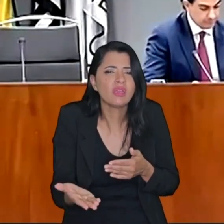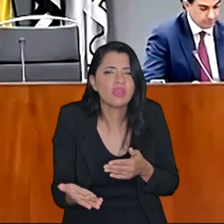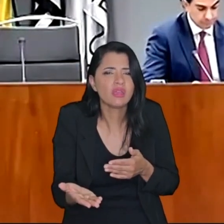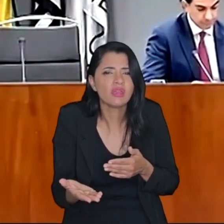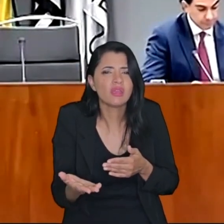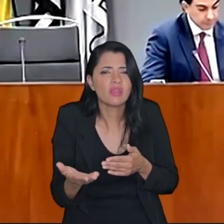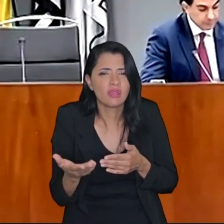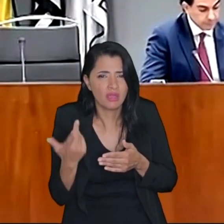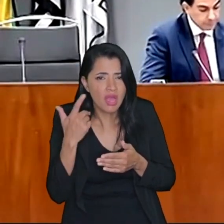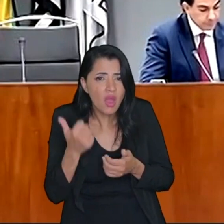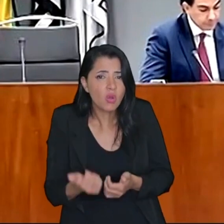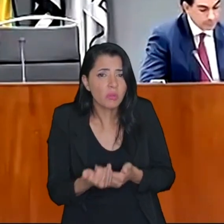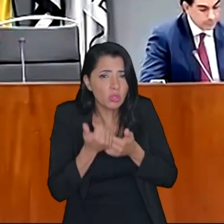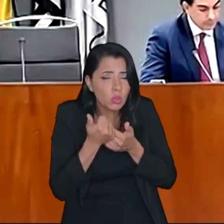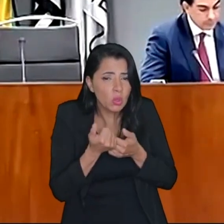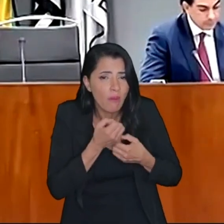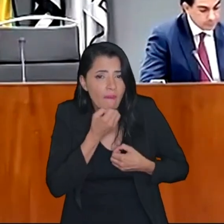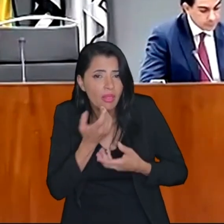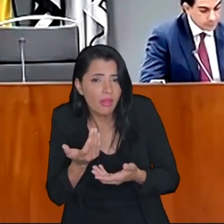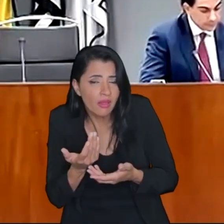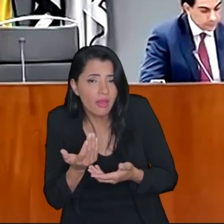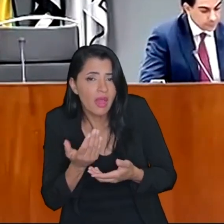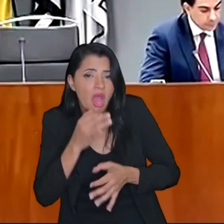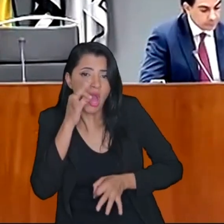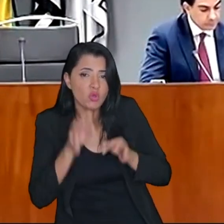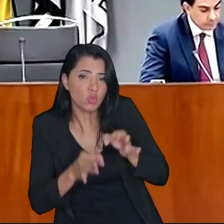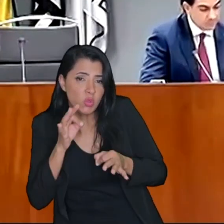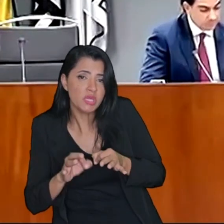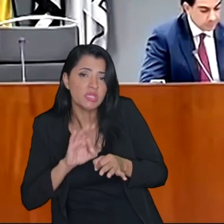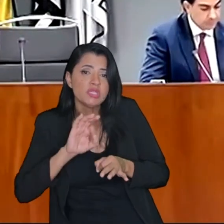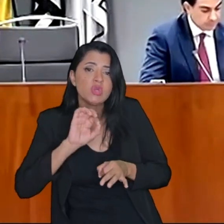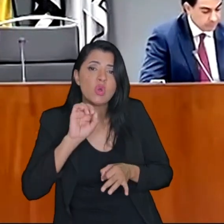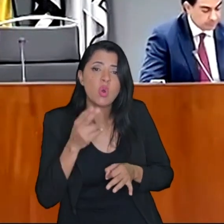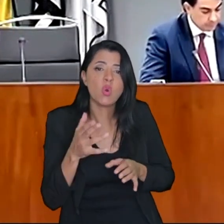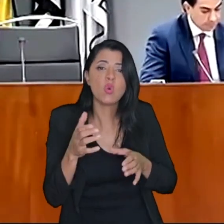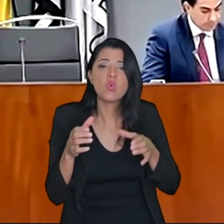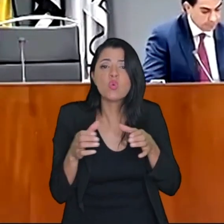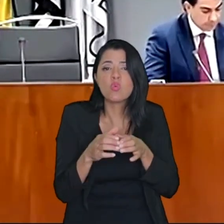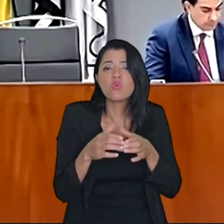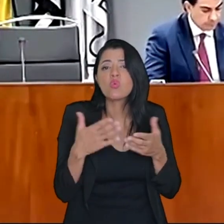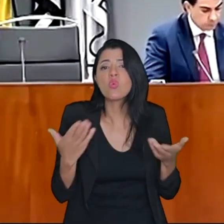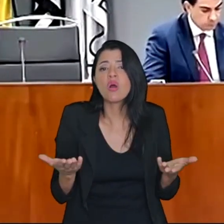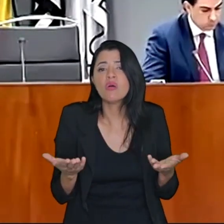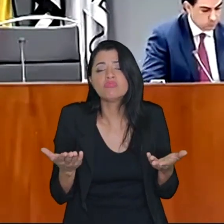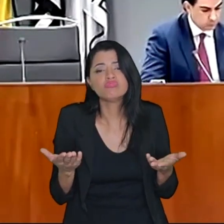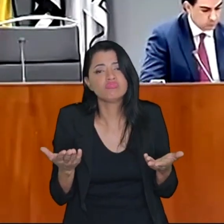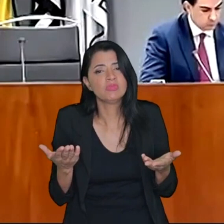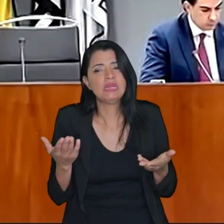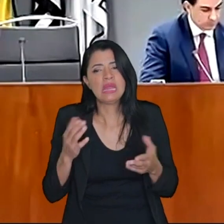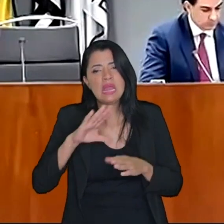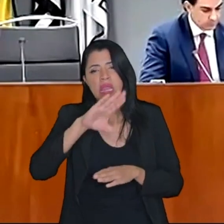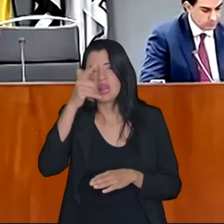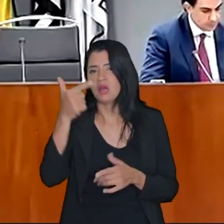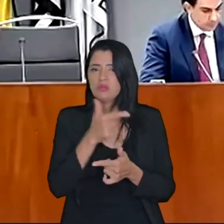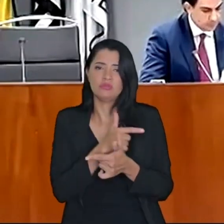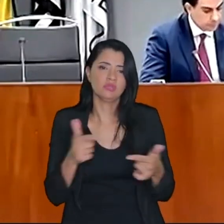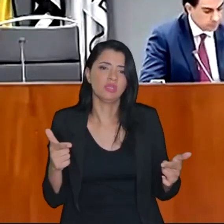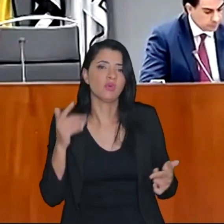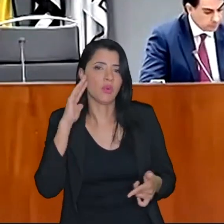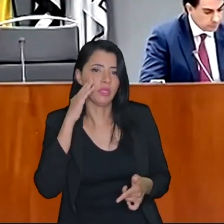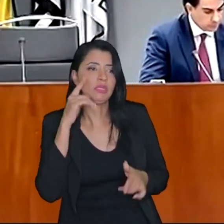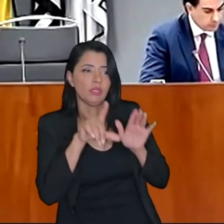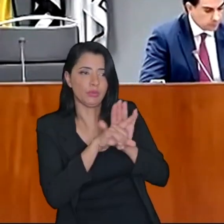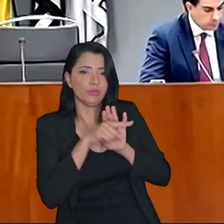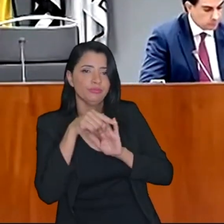colaborador, ao juiz ou à entidade de classe? E isso também não fica claro. Então, eu entendo a razão do legislador,